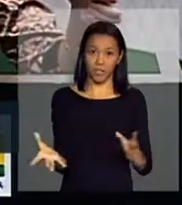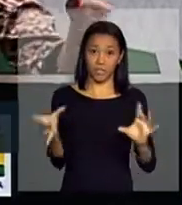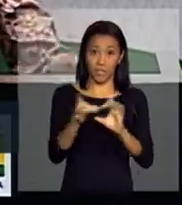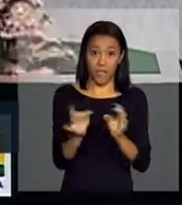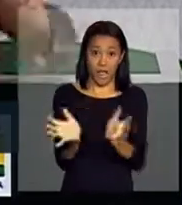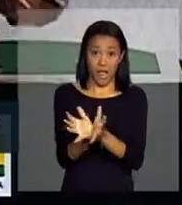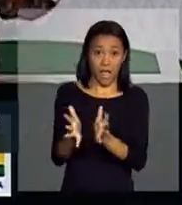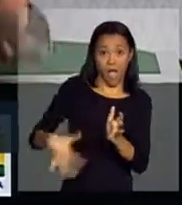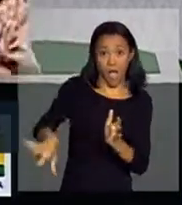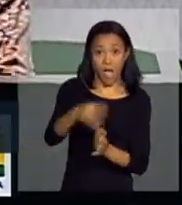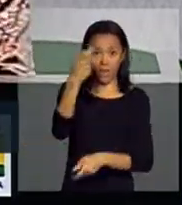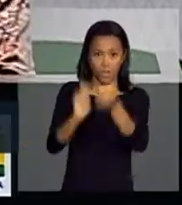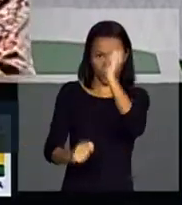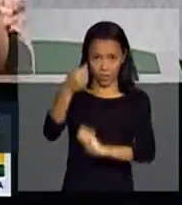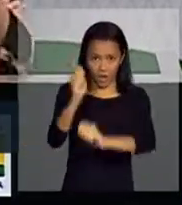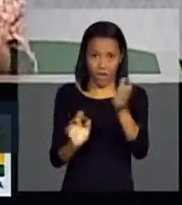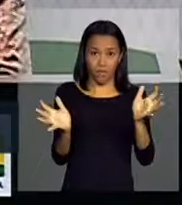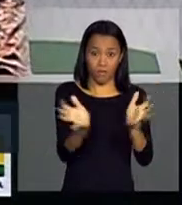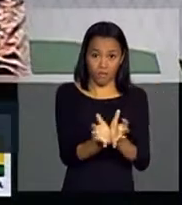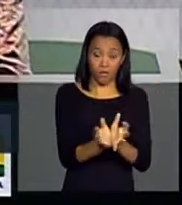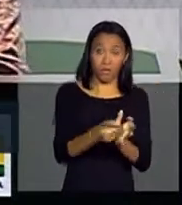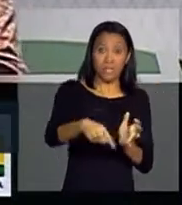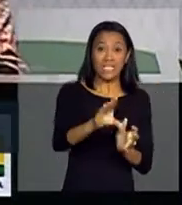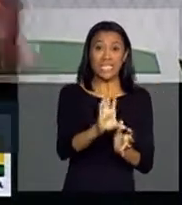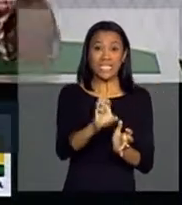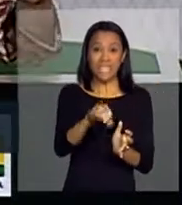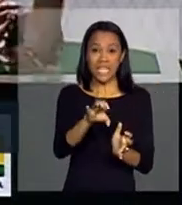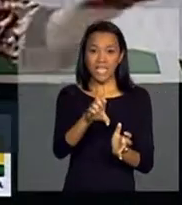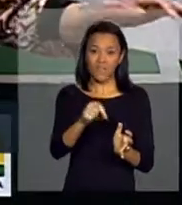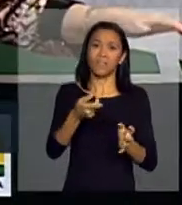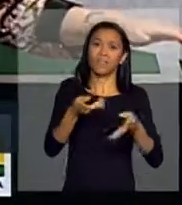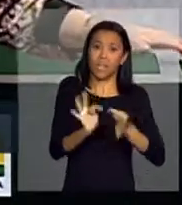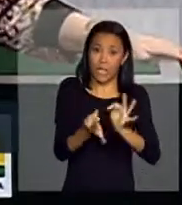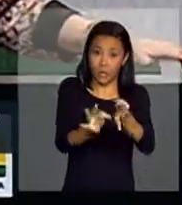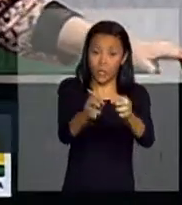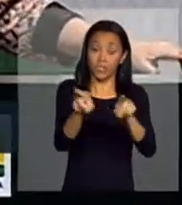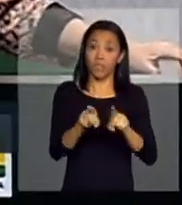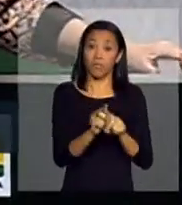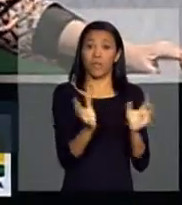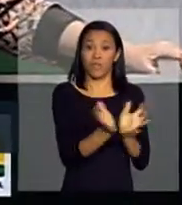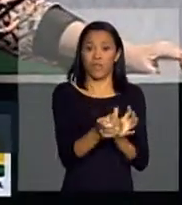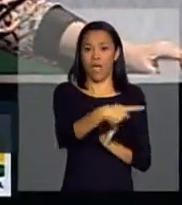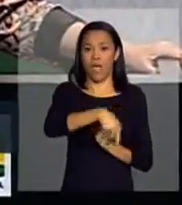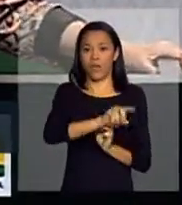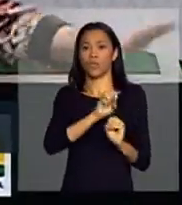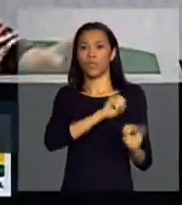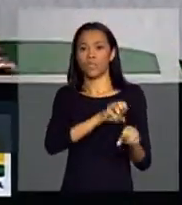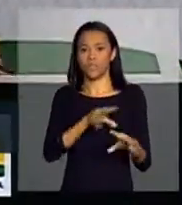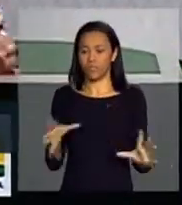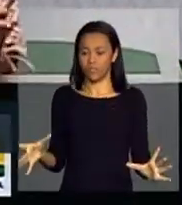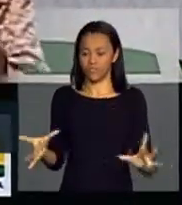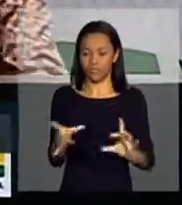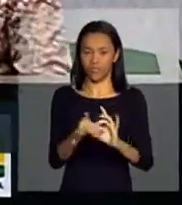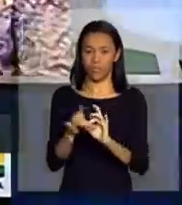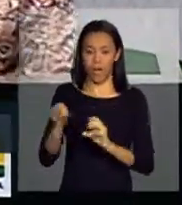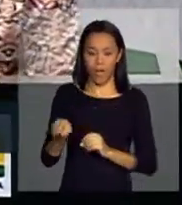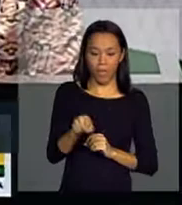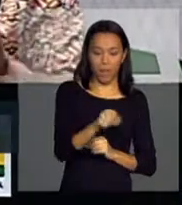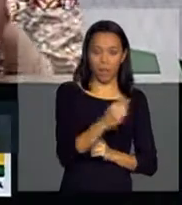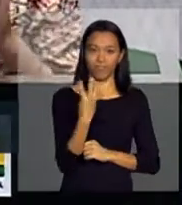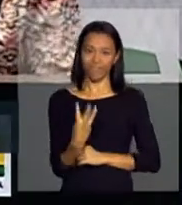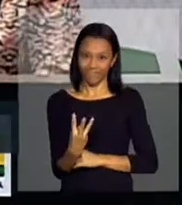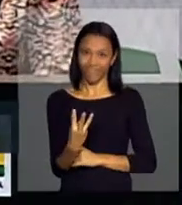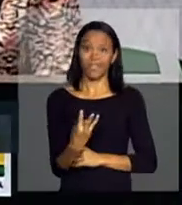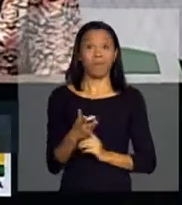a área industrial a ciência a área de ciência e tecnologia e a área de educação para resolver uma das